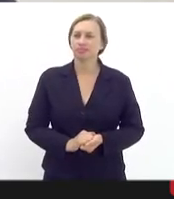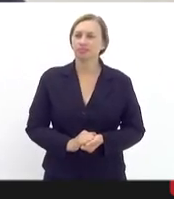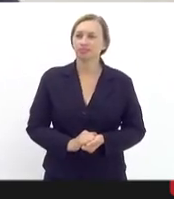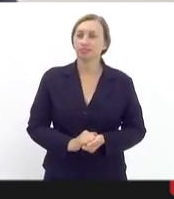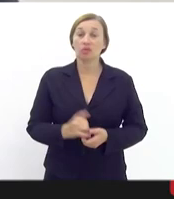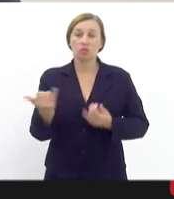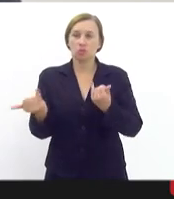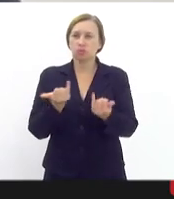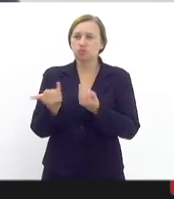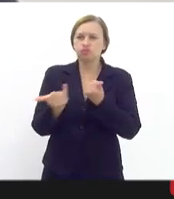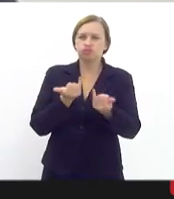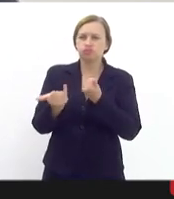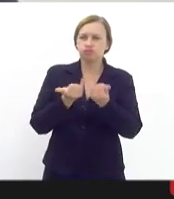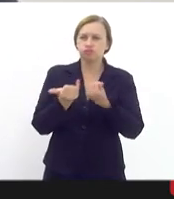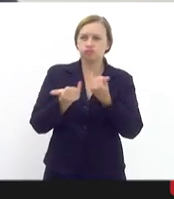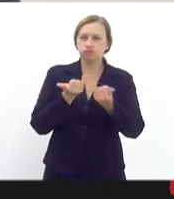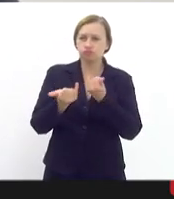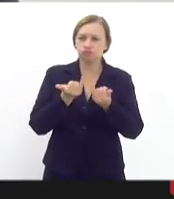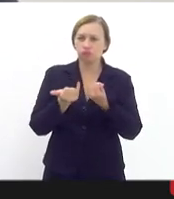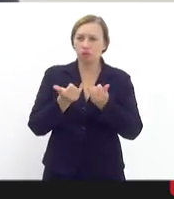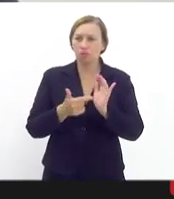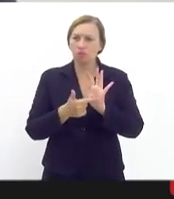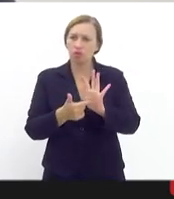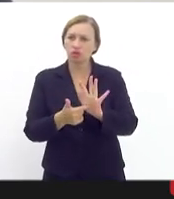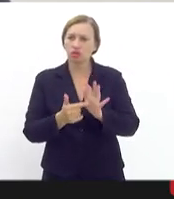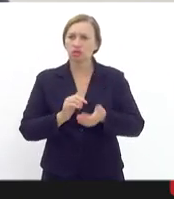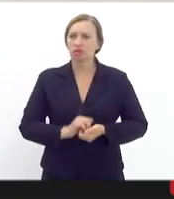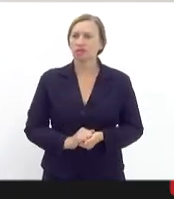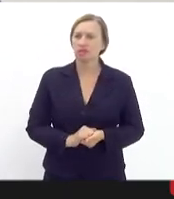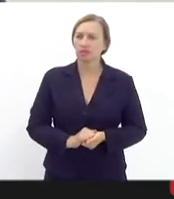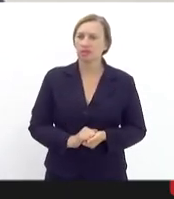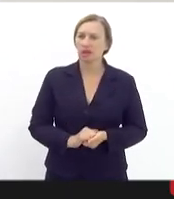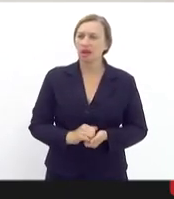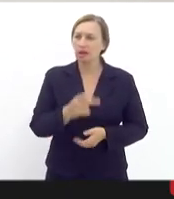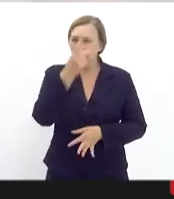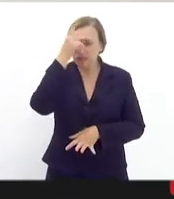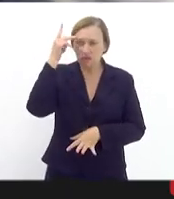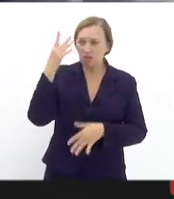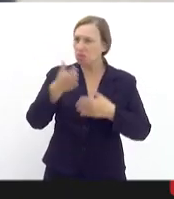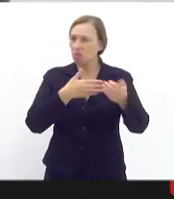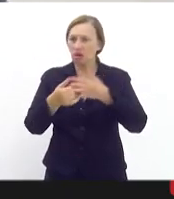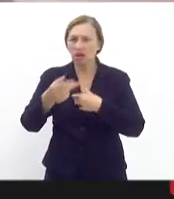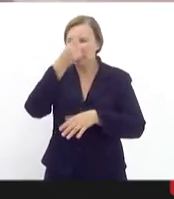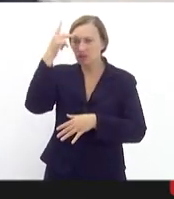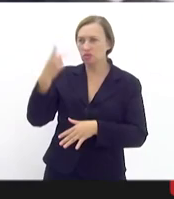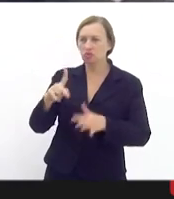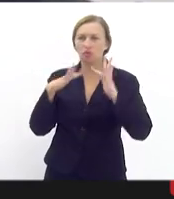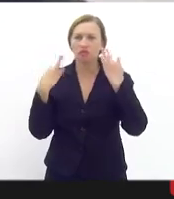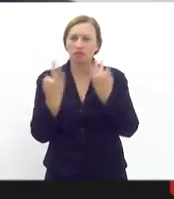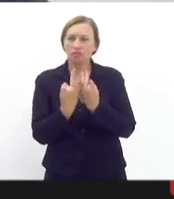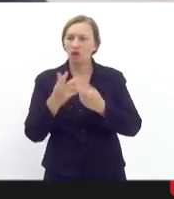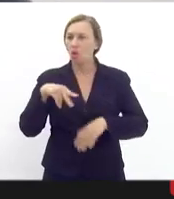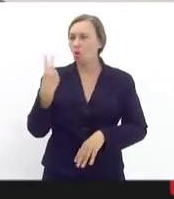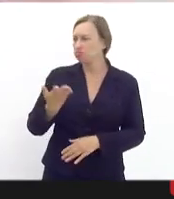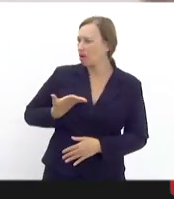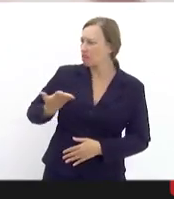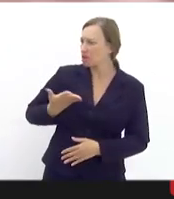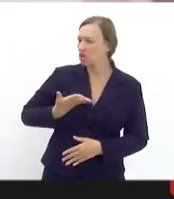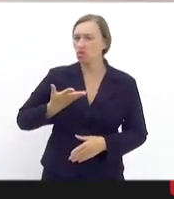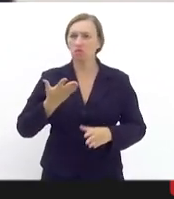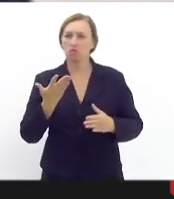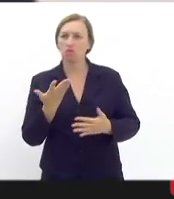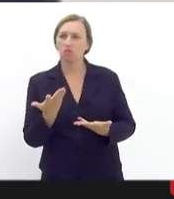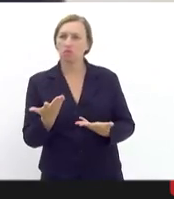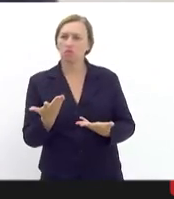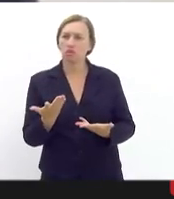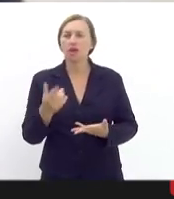essas informações, elas colocam, equiparam a pessoa, né, qualquer pessoa da sua família, ou um amigo, ou um colega, ou a pessoa que